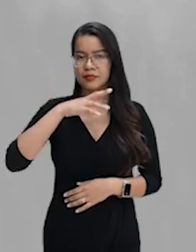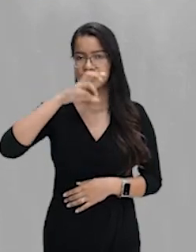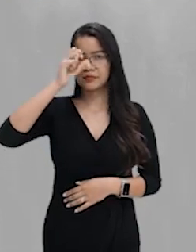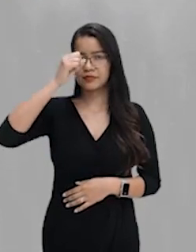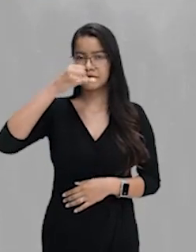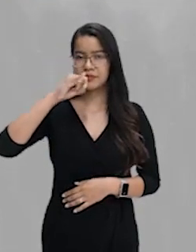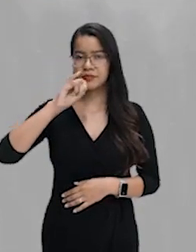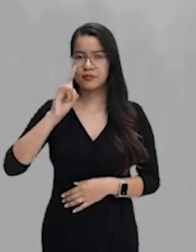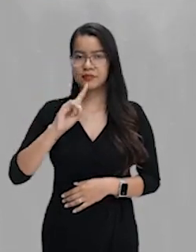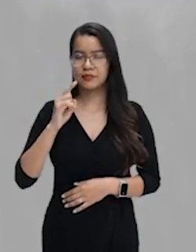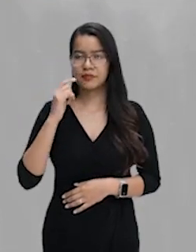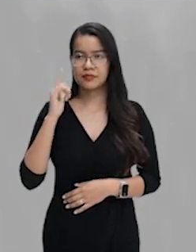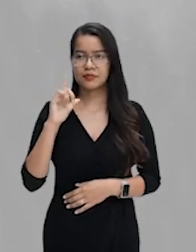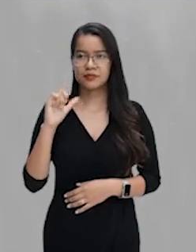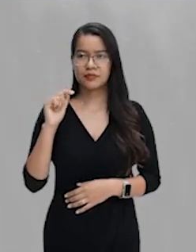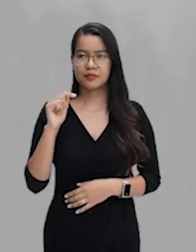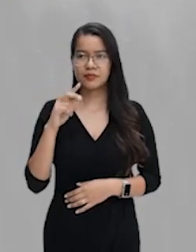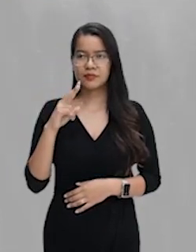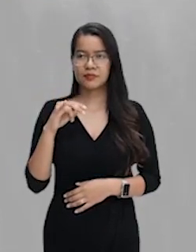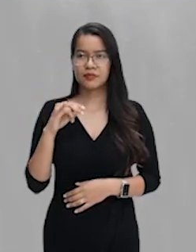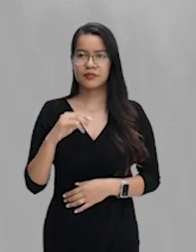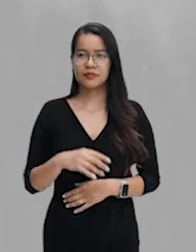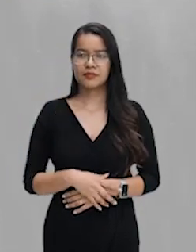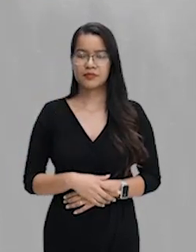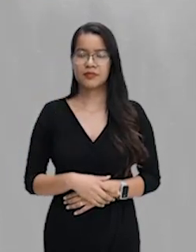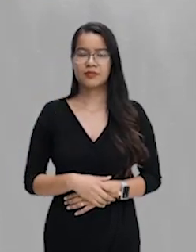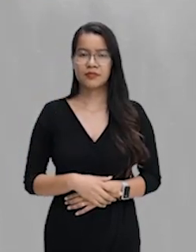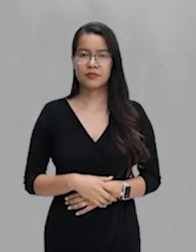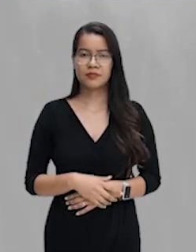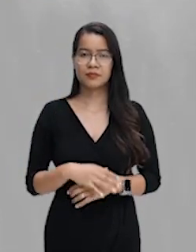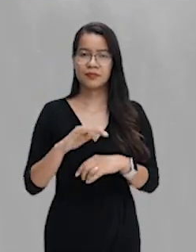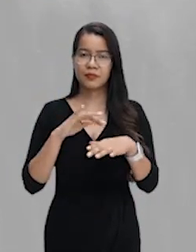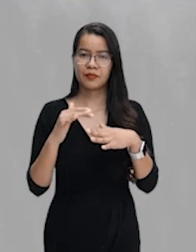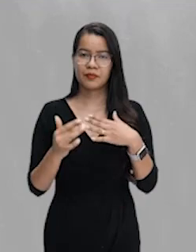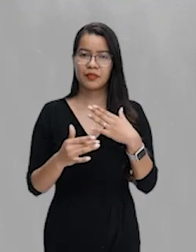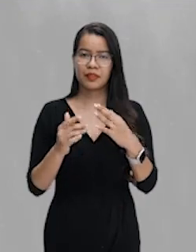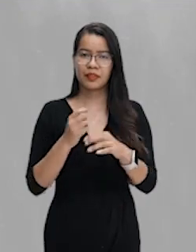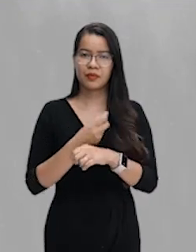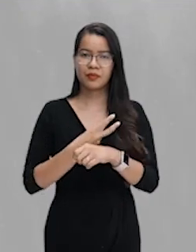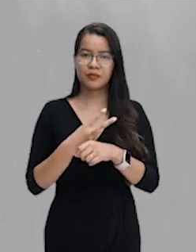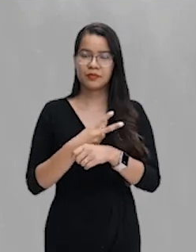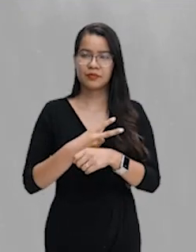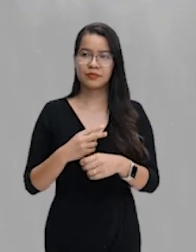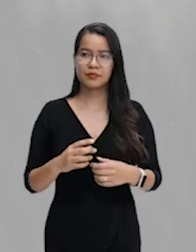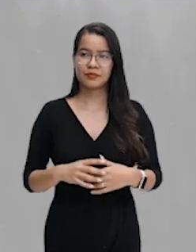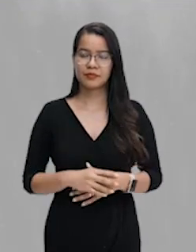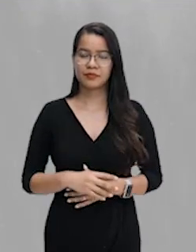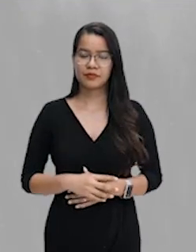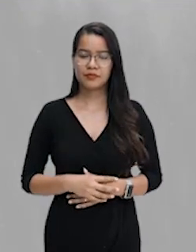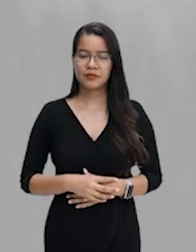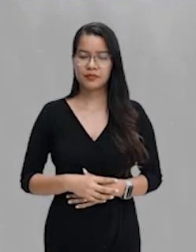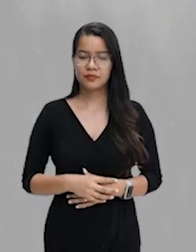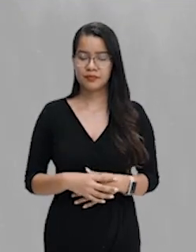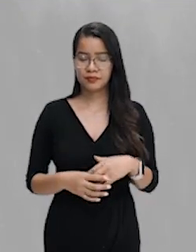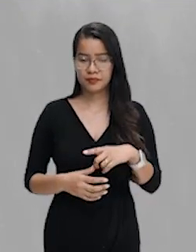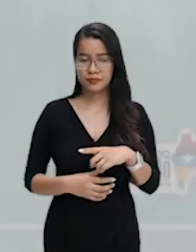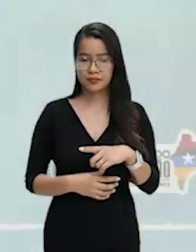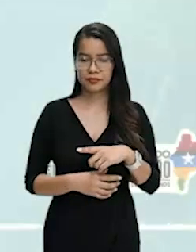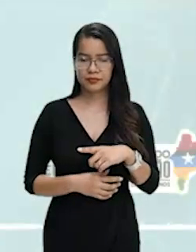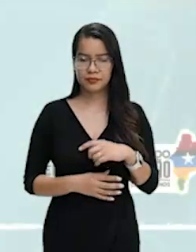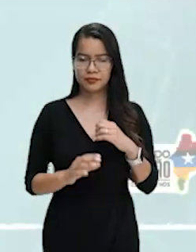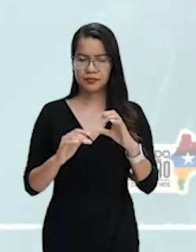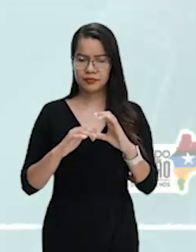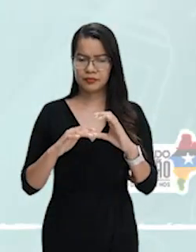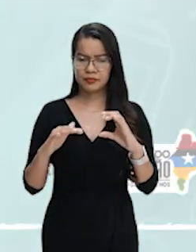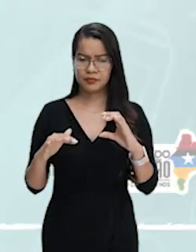der para fazer mentalmente, vocês vão lá na plataforma que está esse material lá, tá? E quem estiver anotando a aula também pode anotar aí. Então, eu tenho aqui. Conjuga